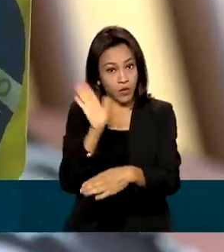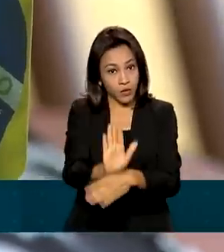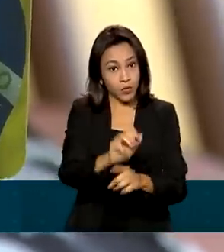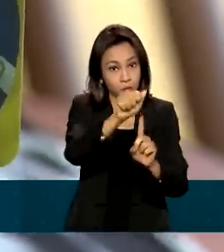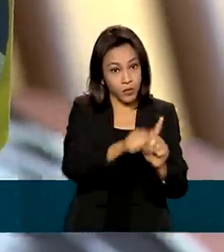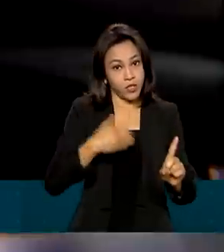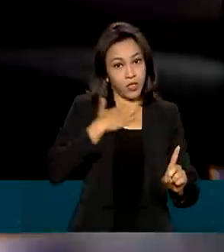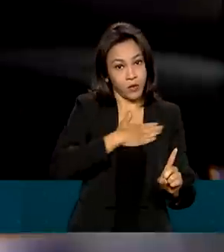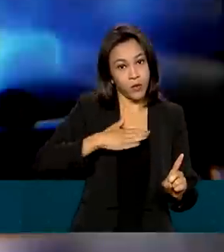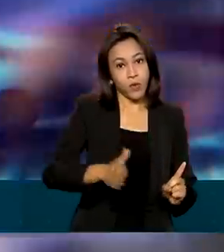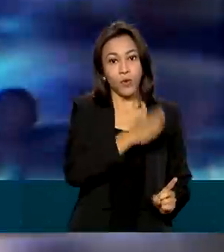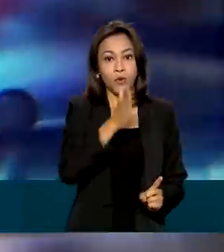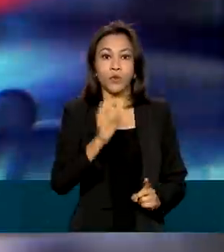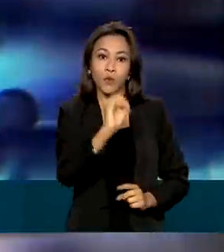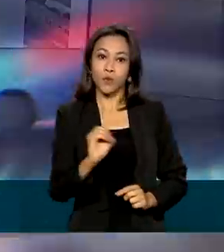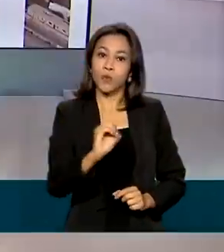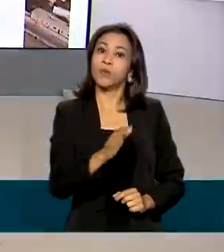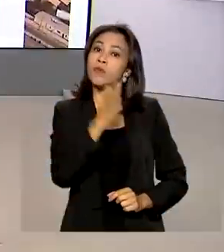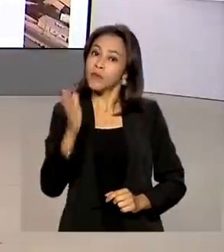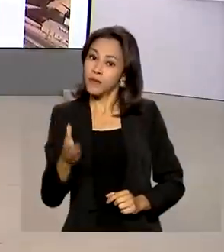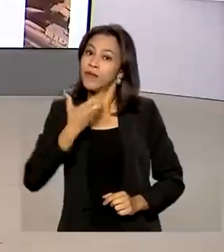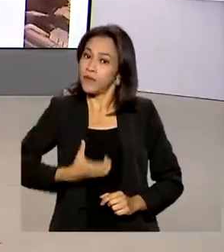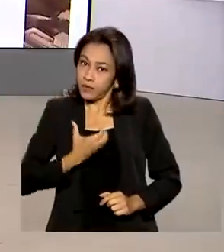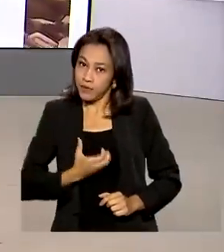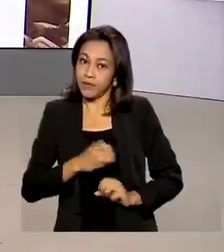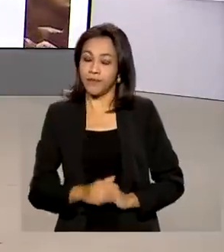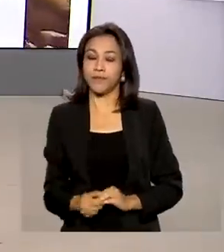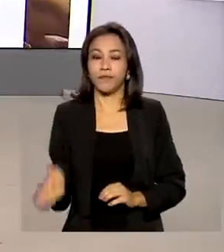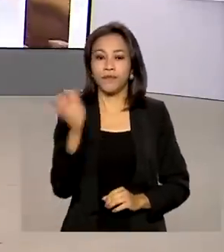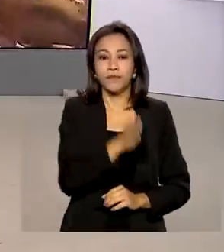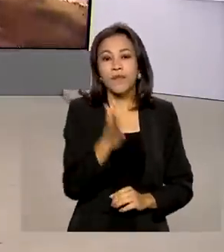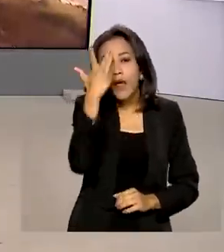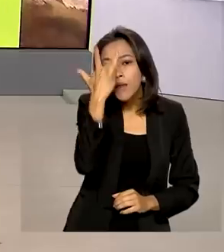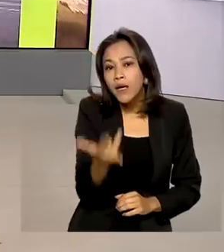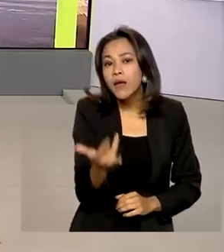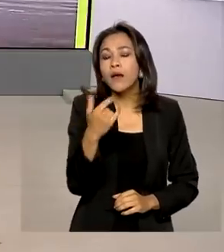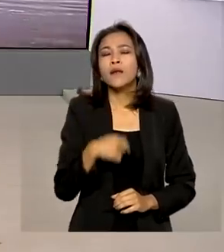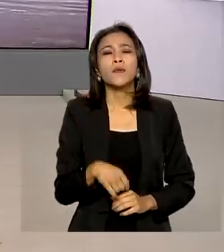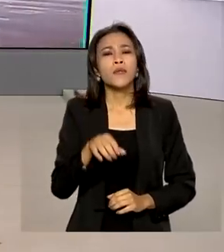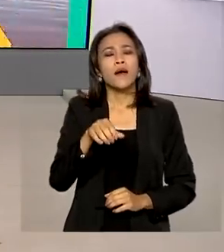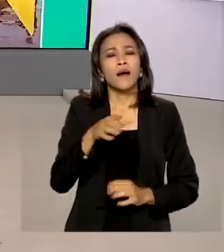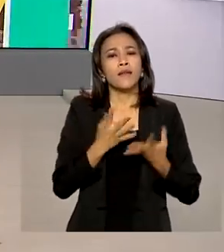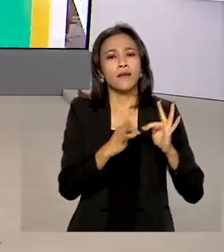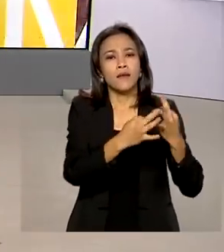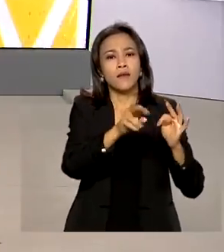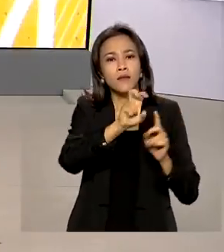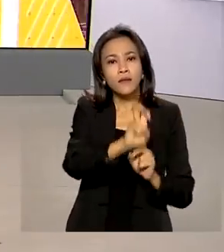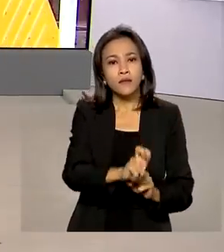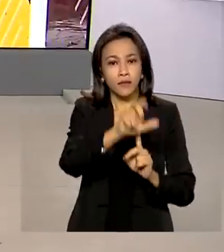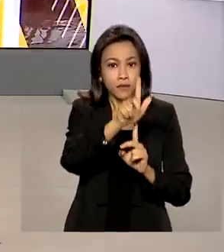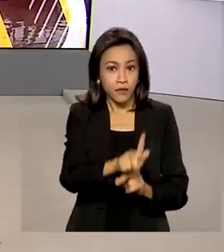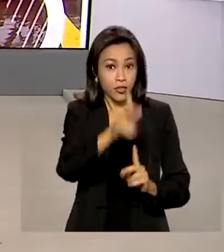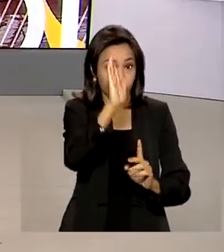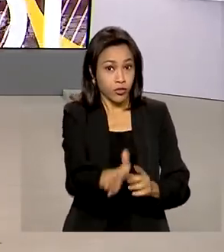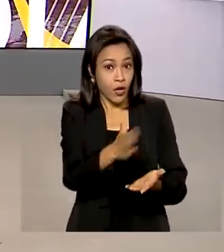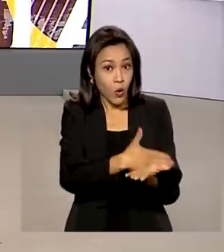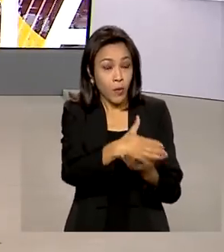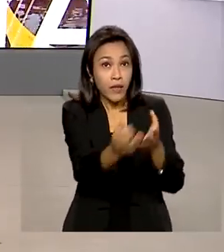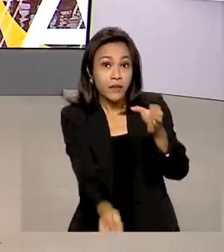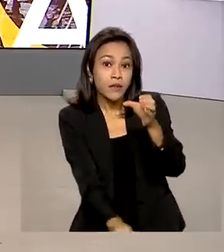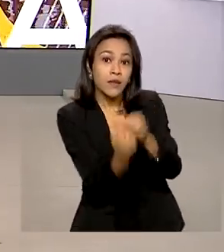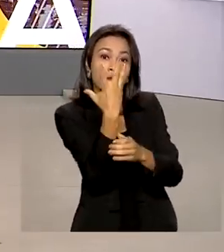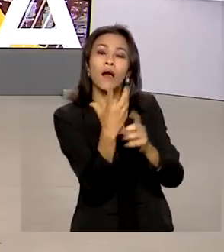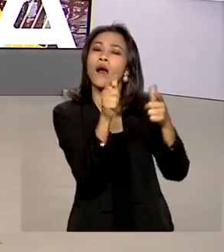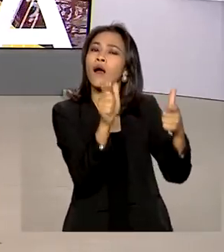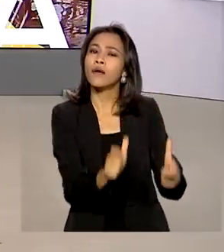agosto, outubro e dezembro. A partir de amanhã, a tecnologia 5G começa a ser implantada na cidade de